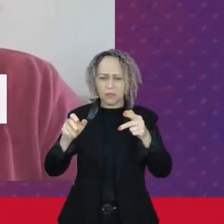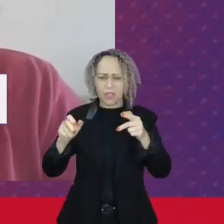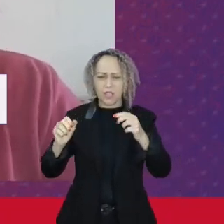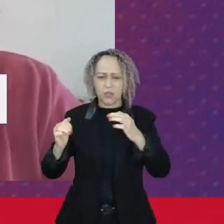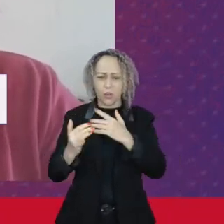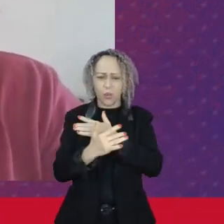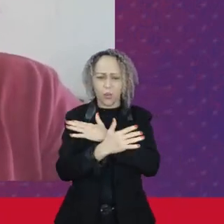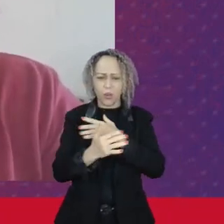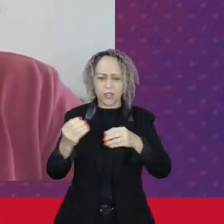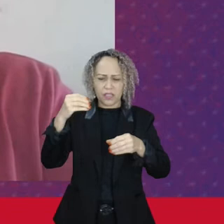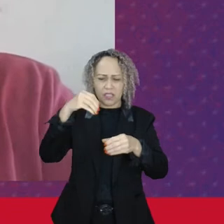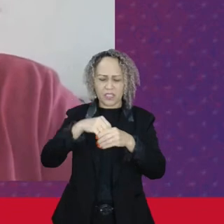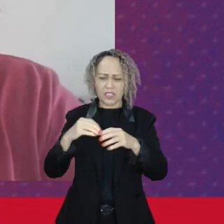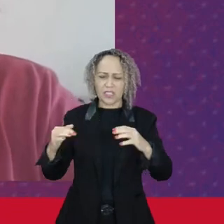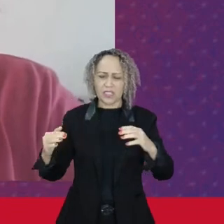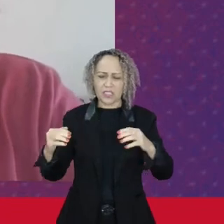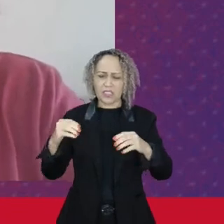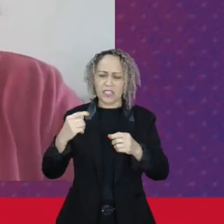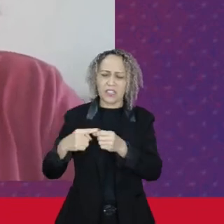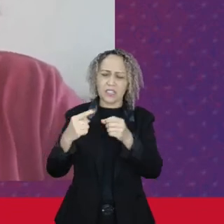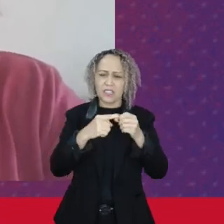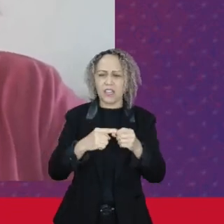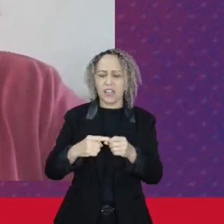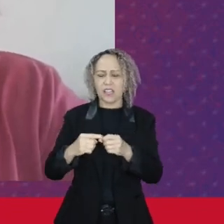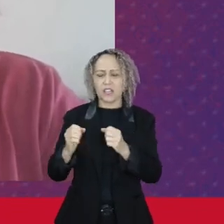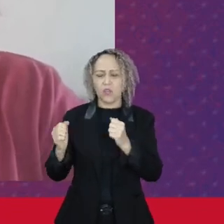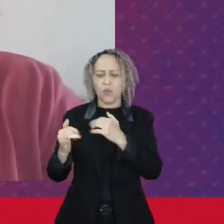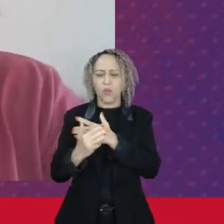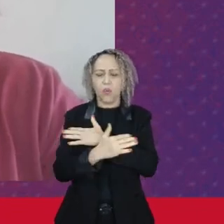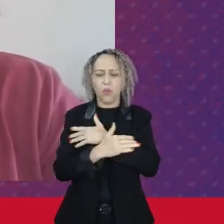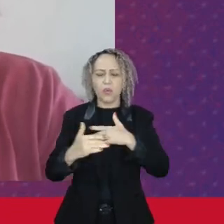urbanismo feminista foi